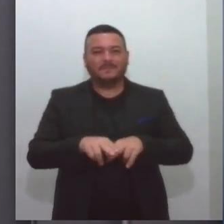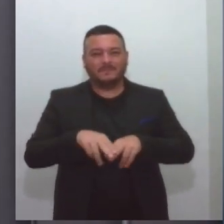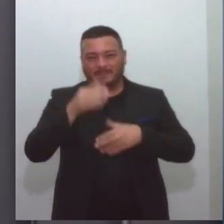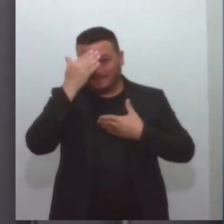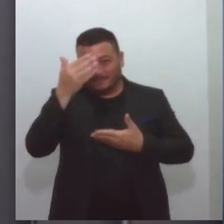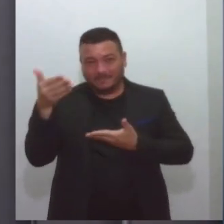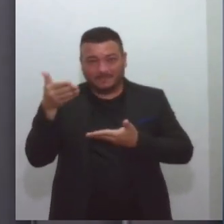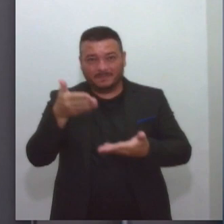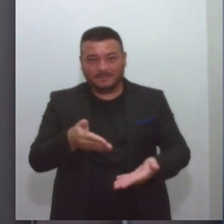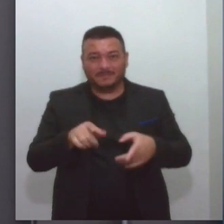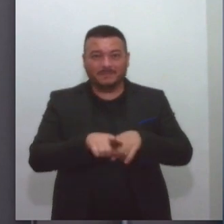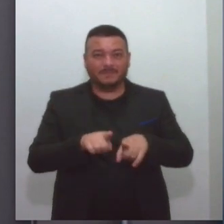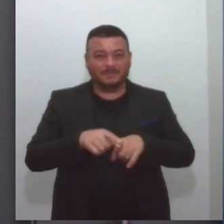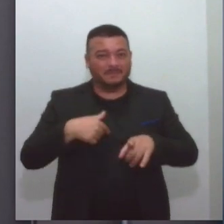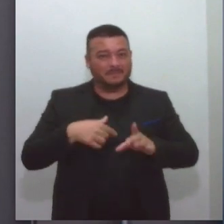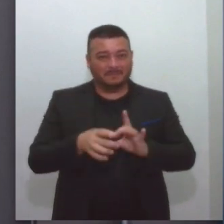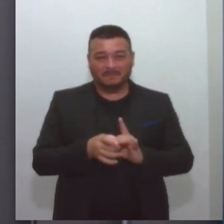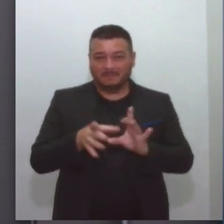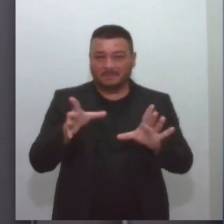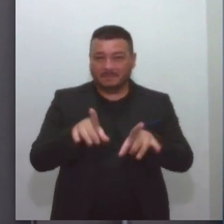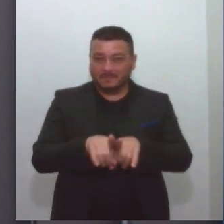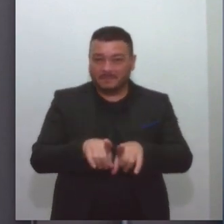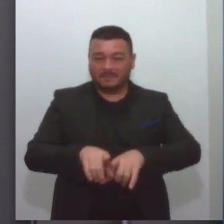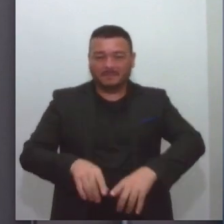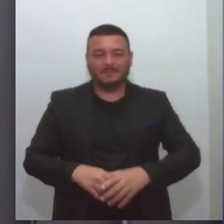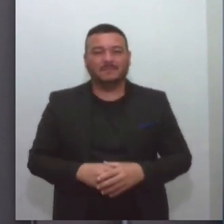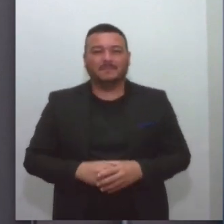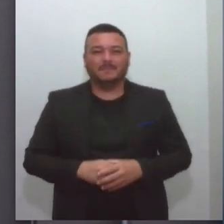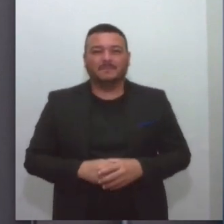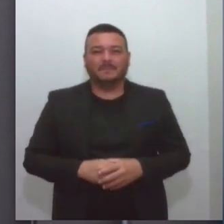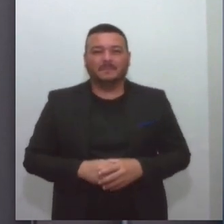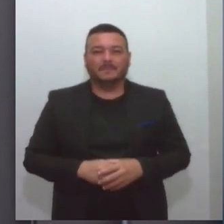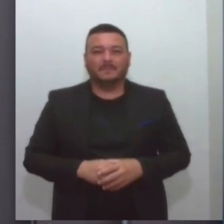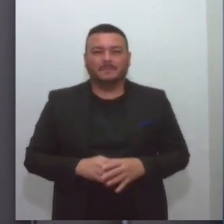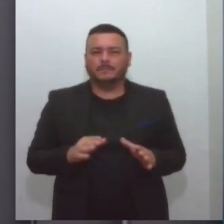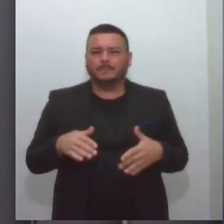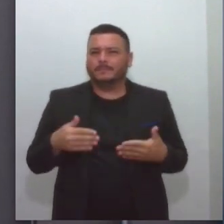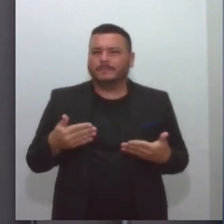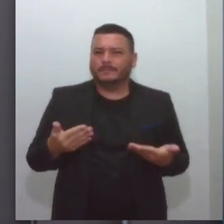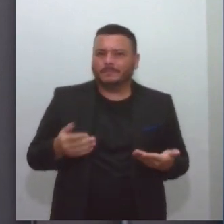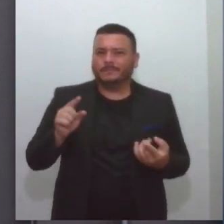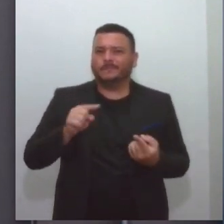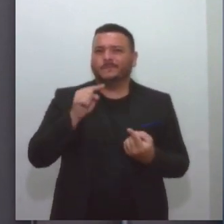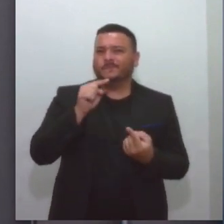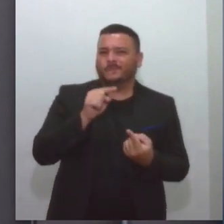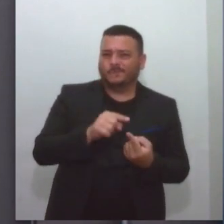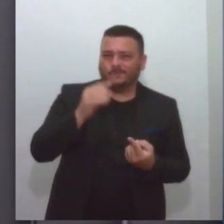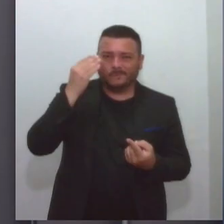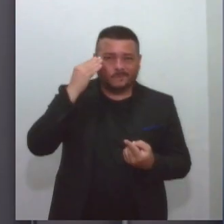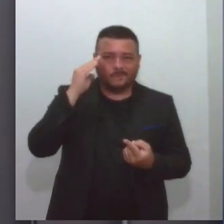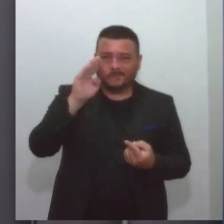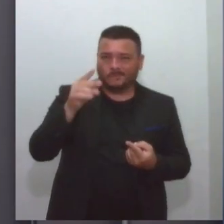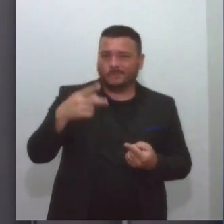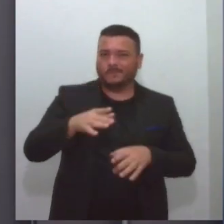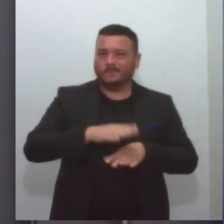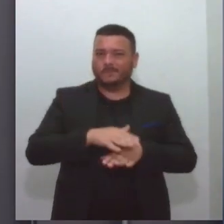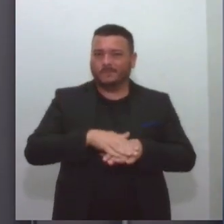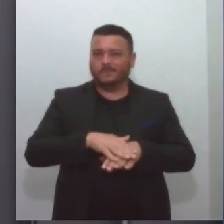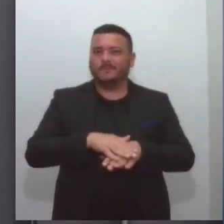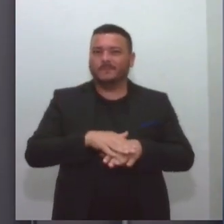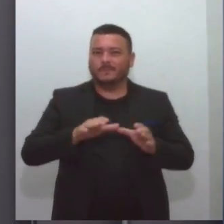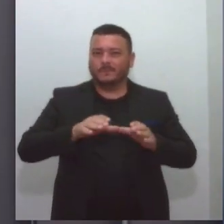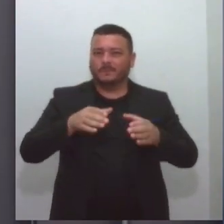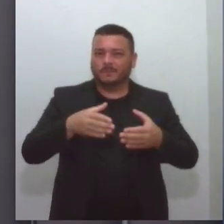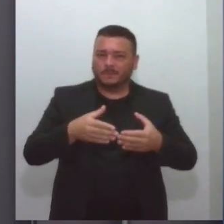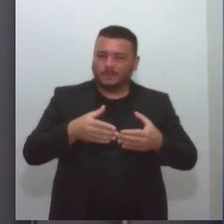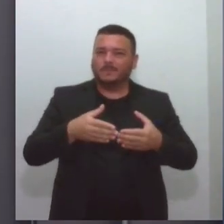estou à disposição. Doutor Tennyson, qual é o objetivo principal do mutirão de conciliações